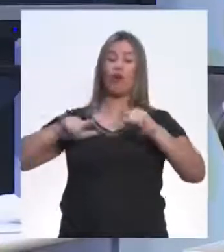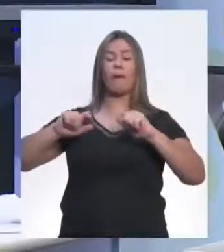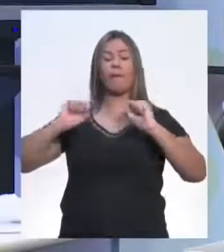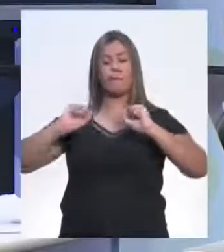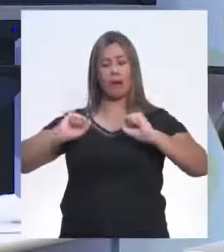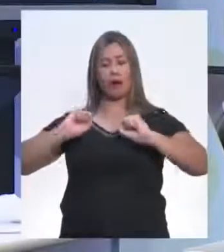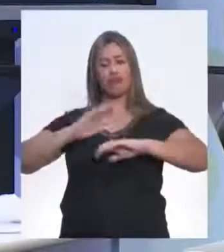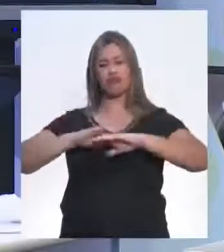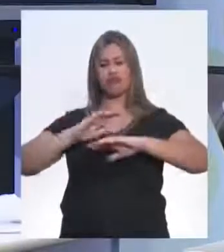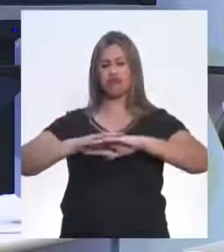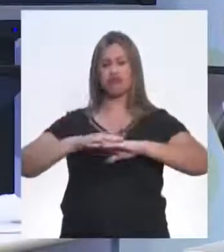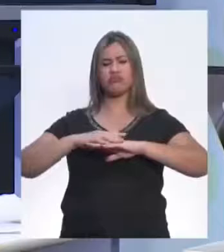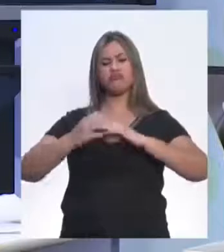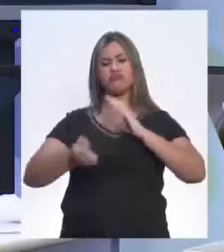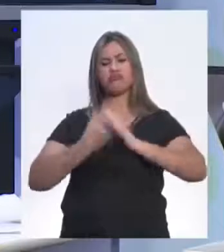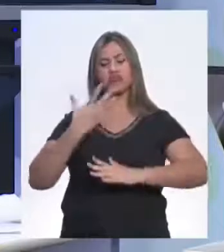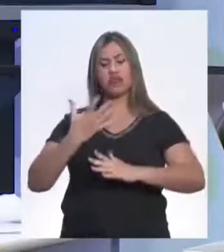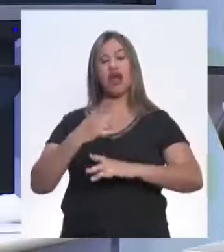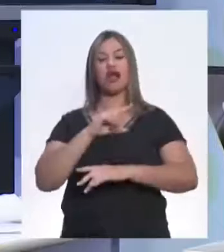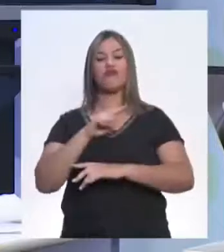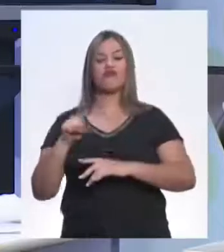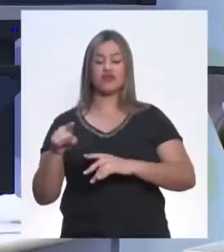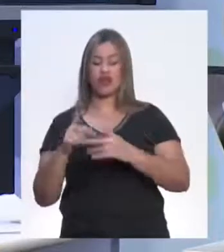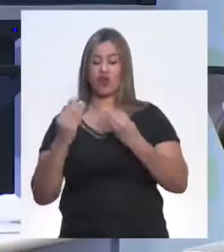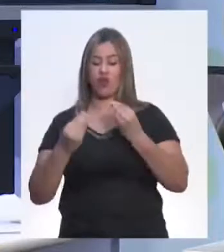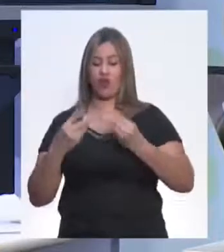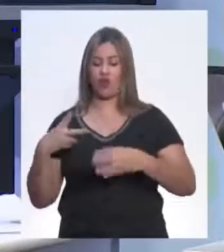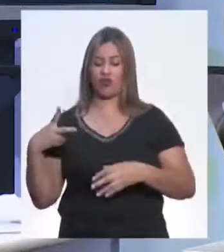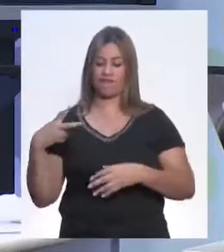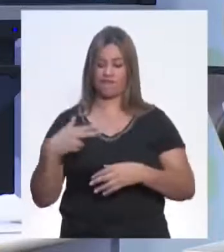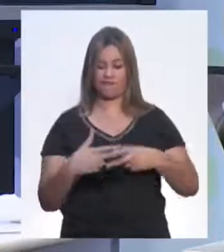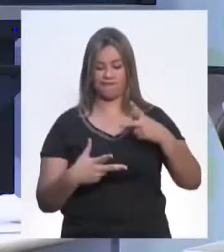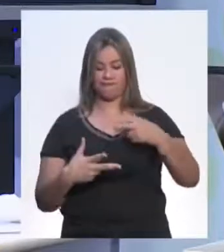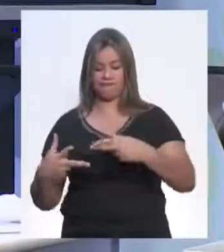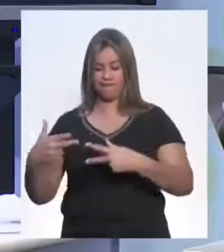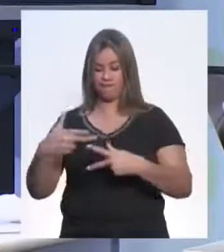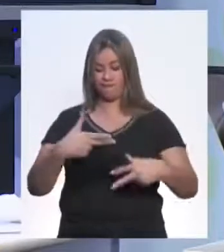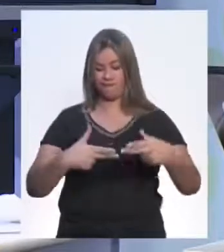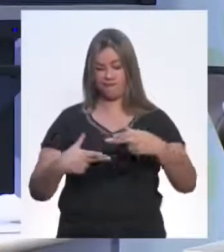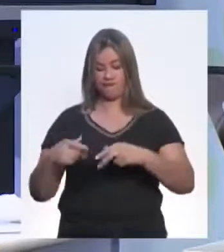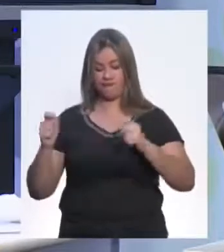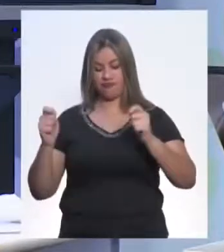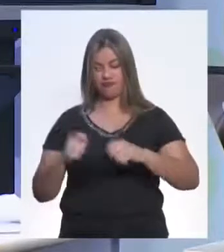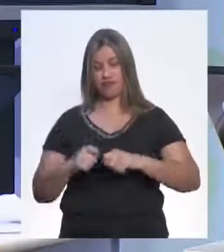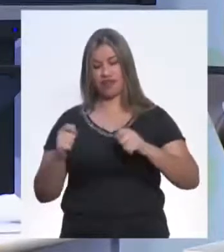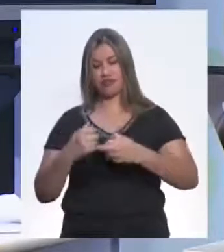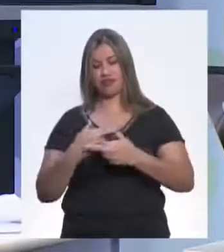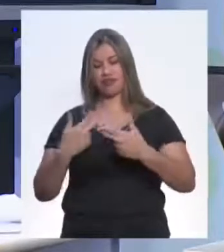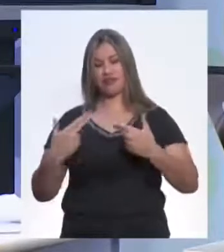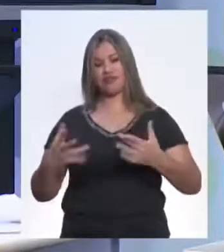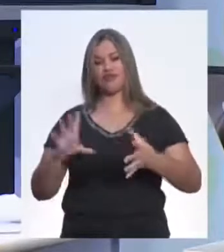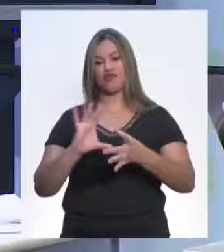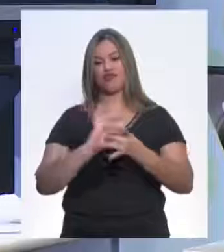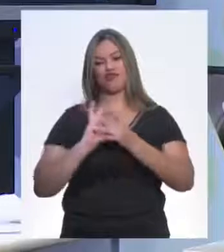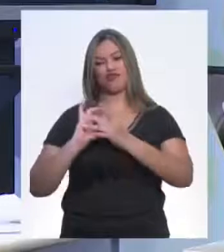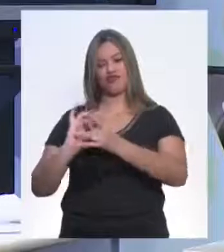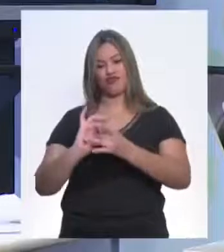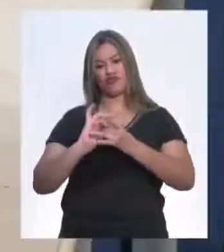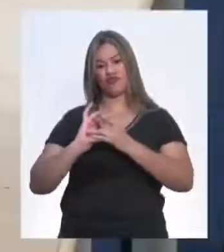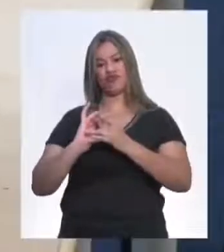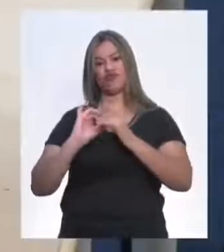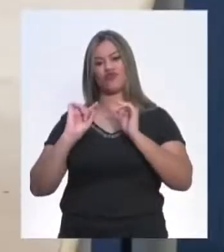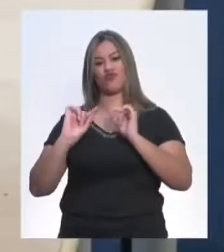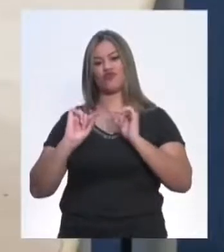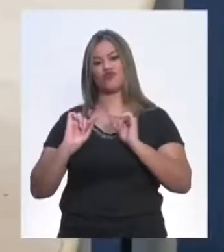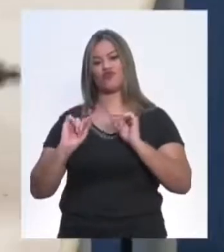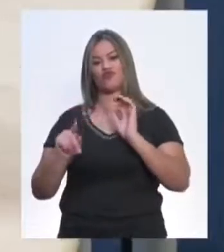podem elencar? Então, você vai lá e aí você corta e você encontra as peças aí, no caso, no contexto, aí como vocês encontram